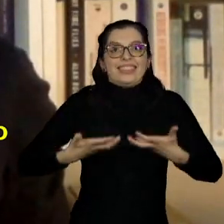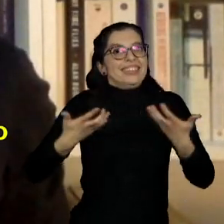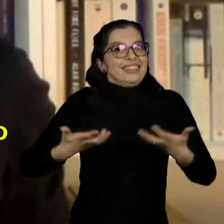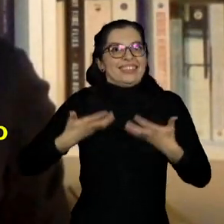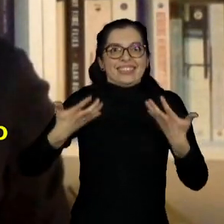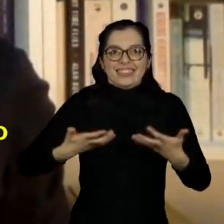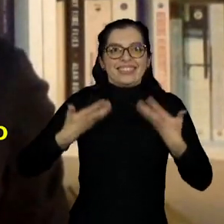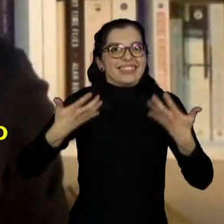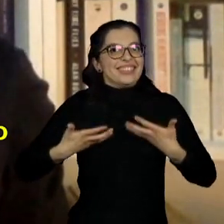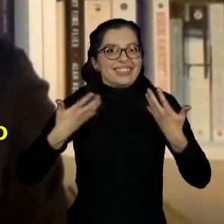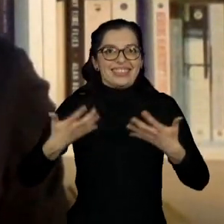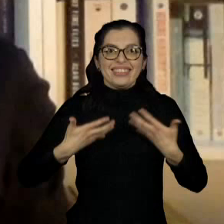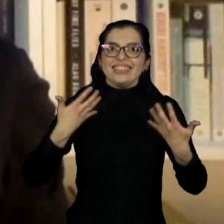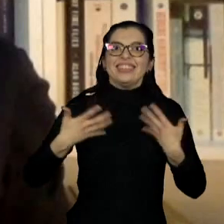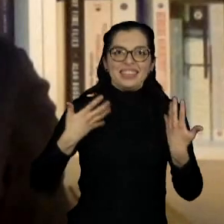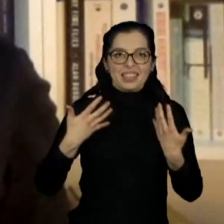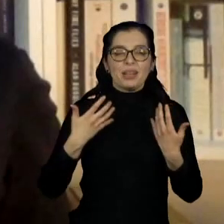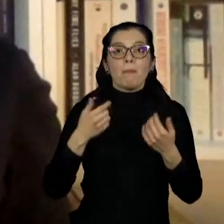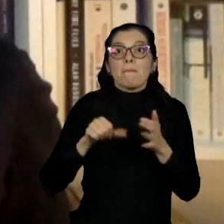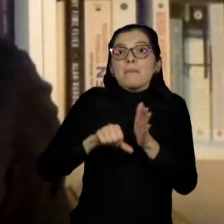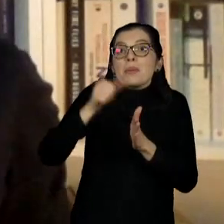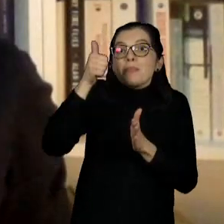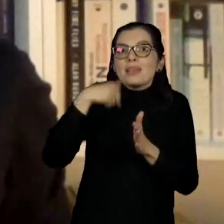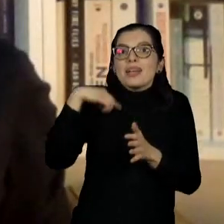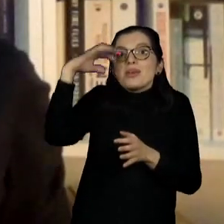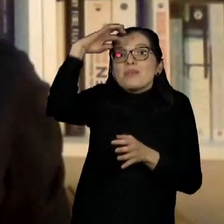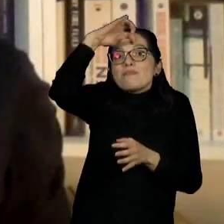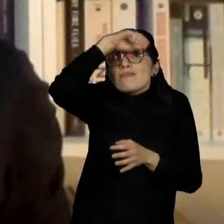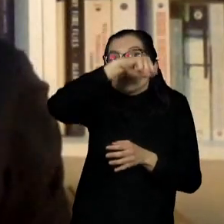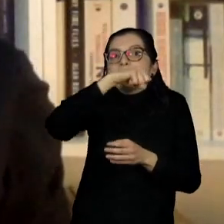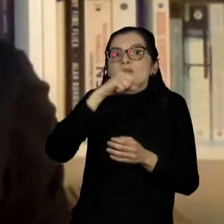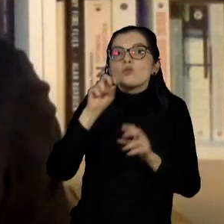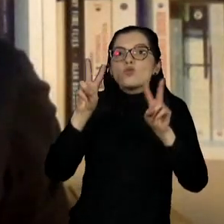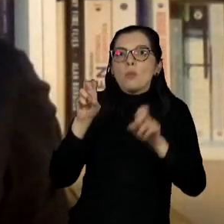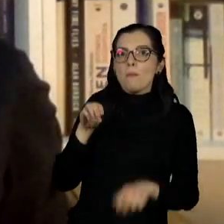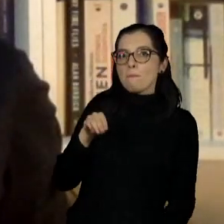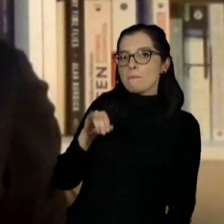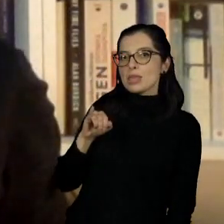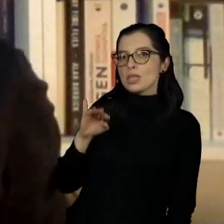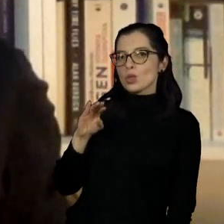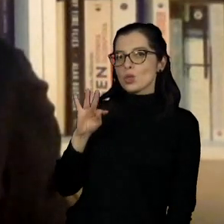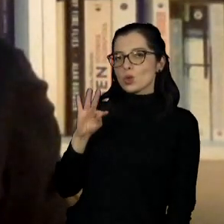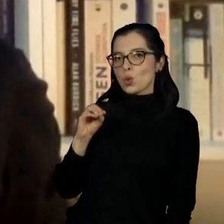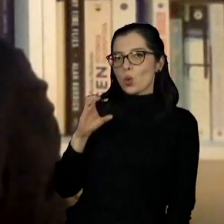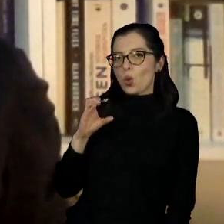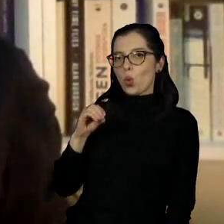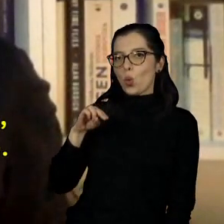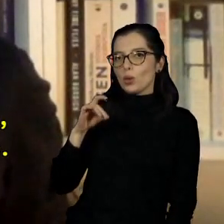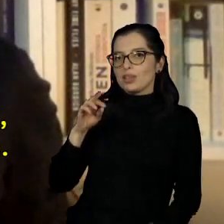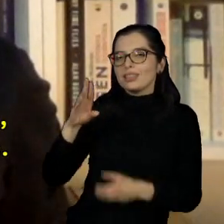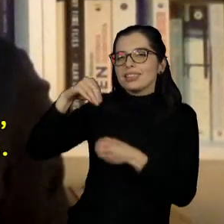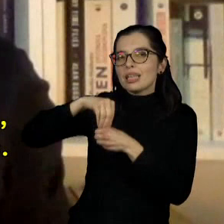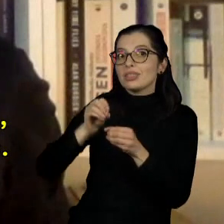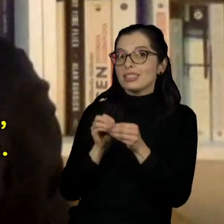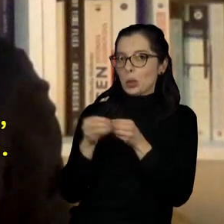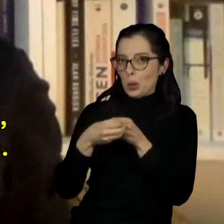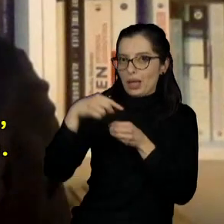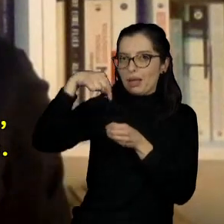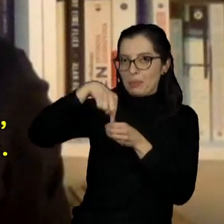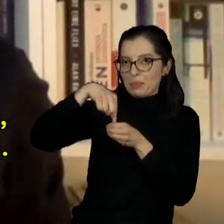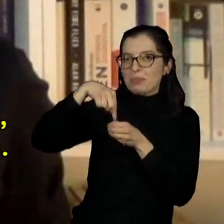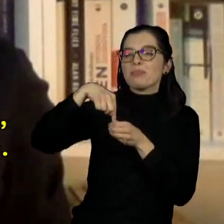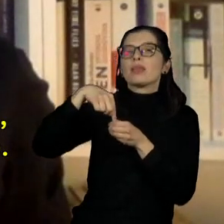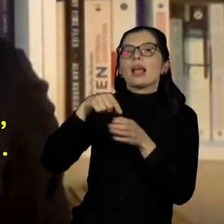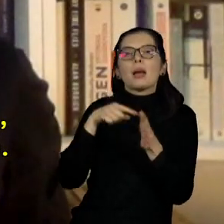com a excitement da primeira vez que eu aprendi sobre mitocôndria. O é um princípio,